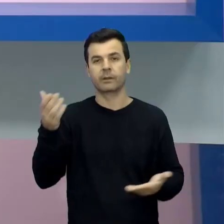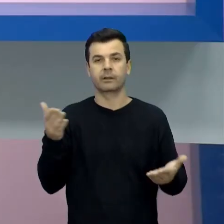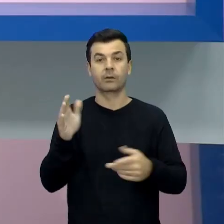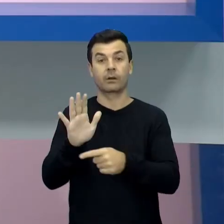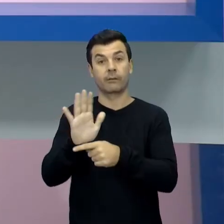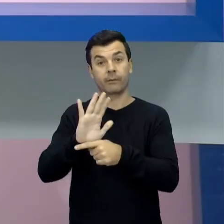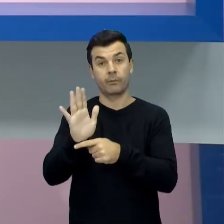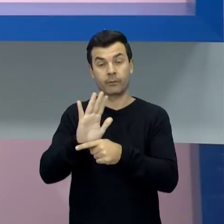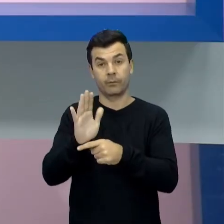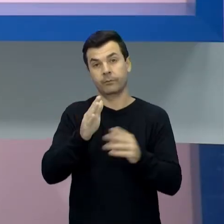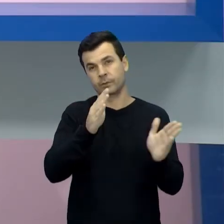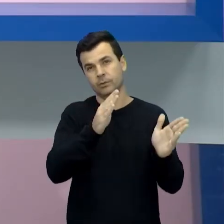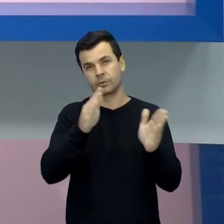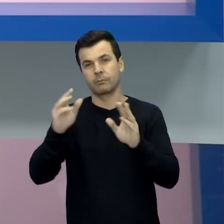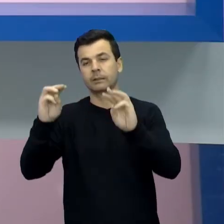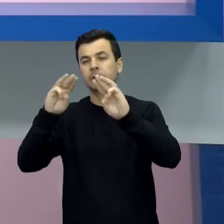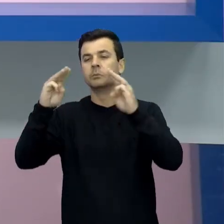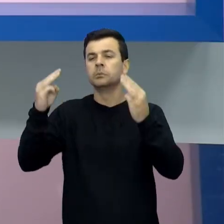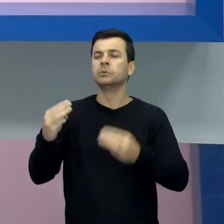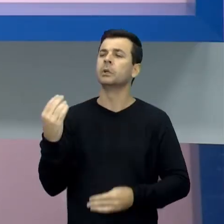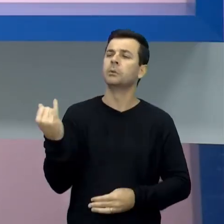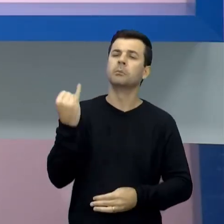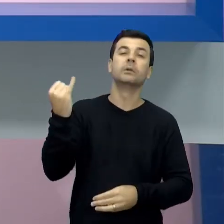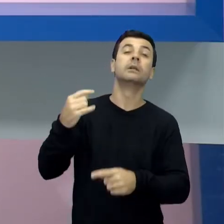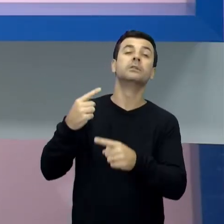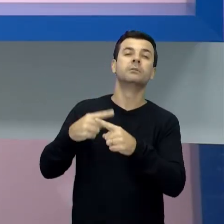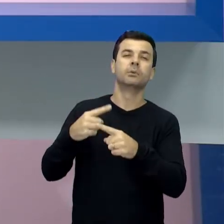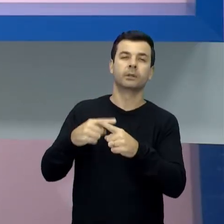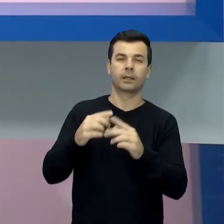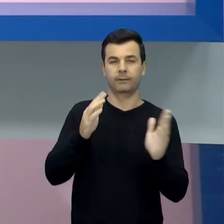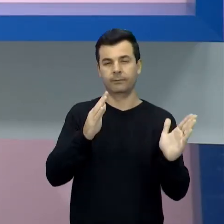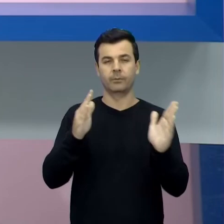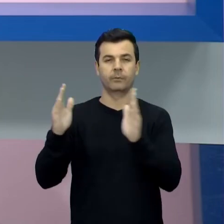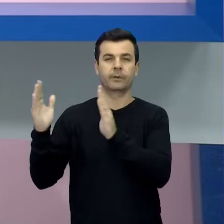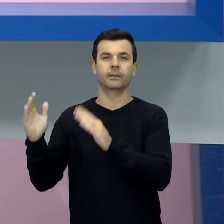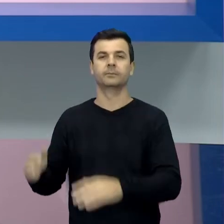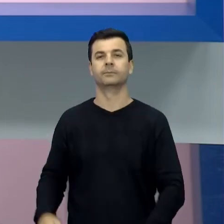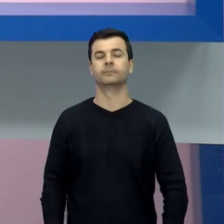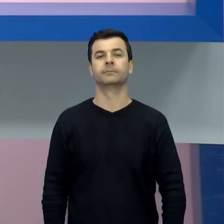sobre a importância dos museus. Vamos lá para a nossa tela.